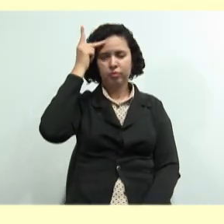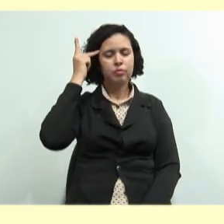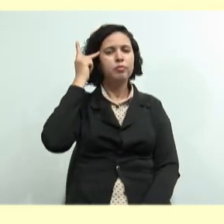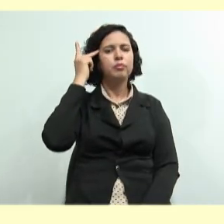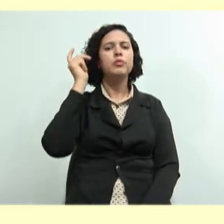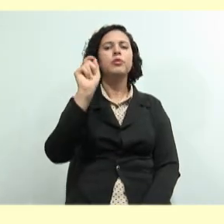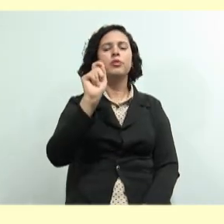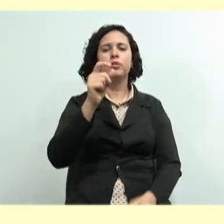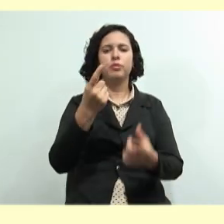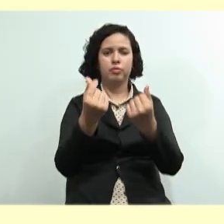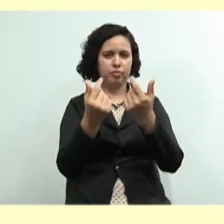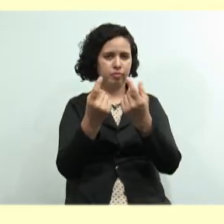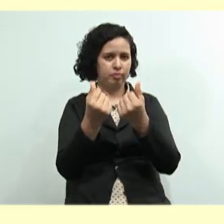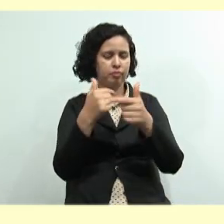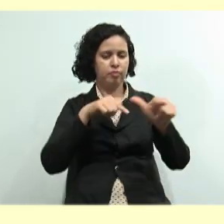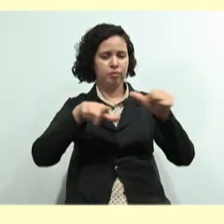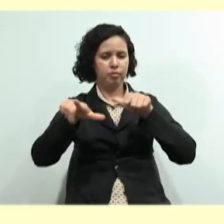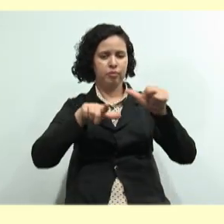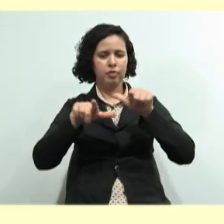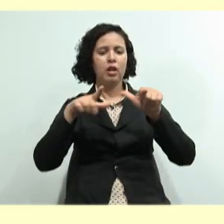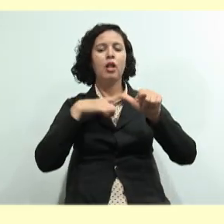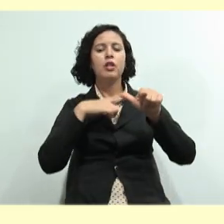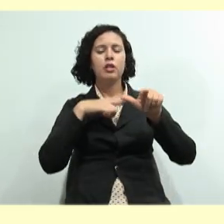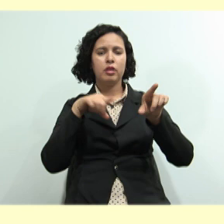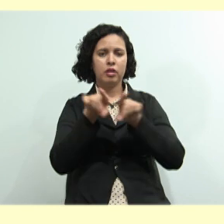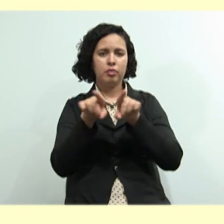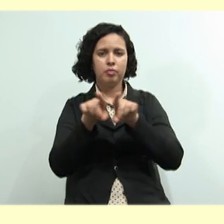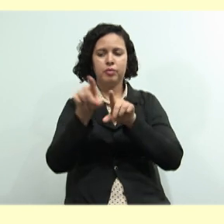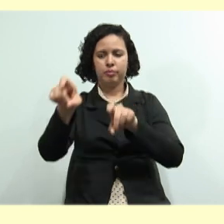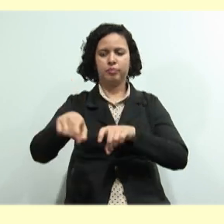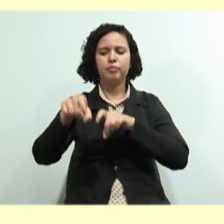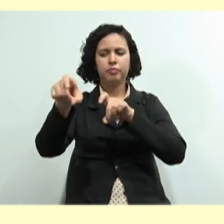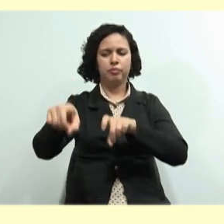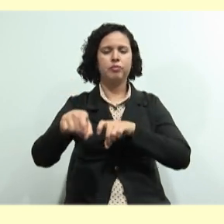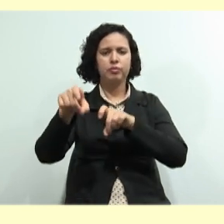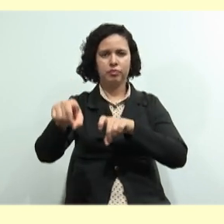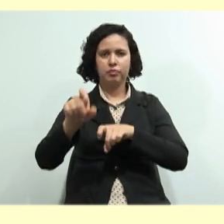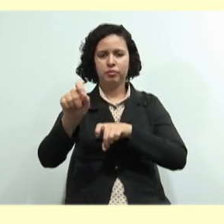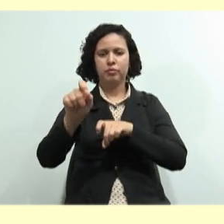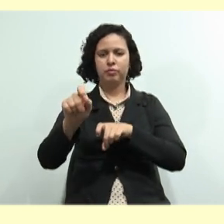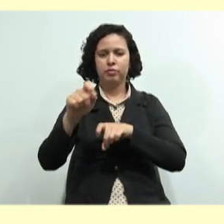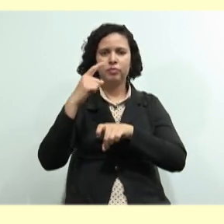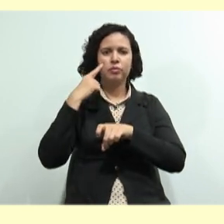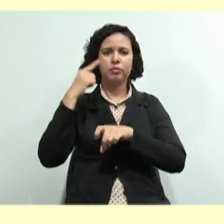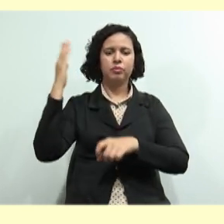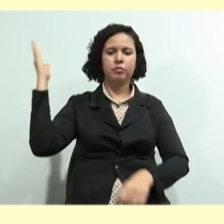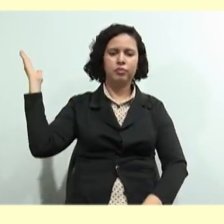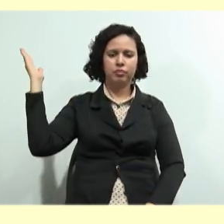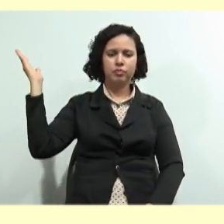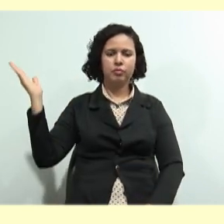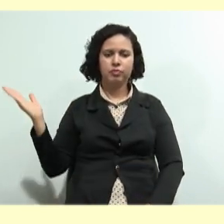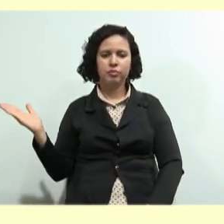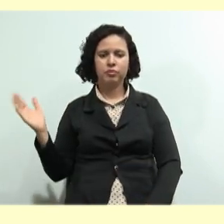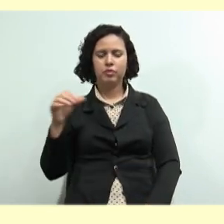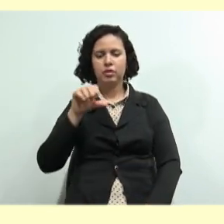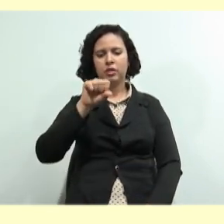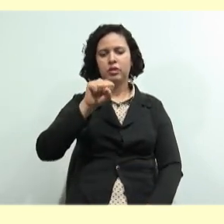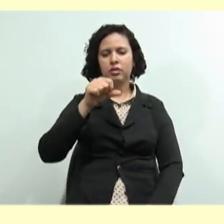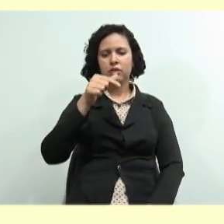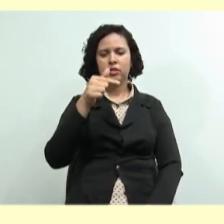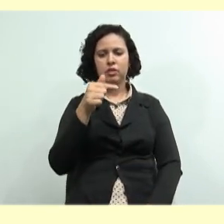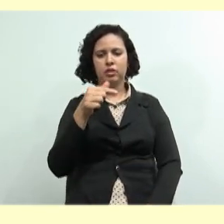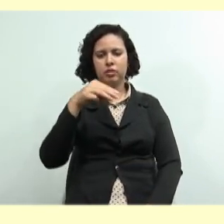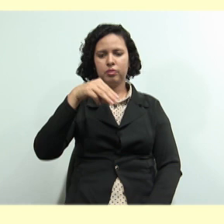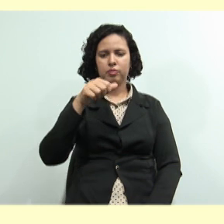A agricultura familiar produz 87% da mandioca, 70% do feijão, 46% do